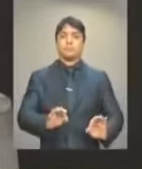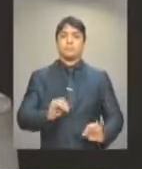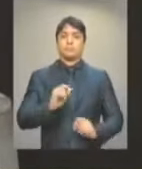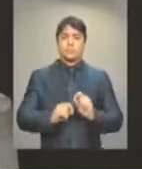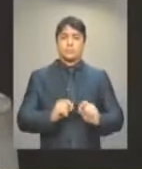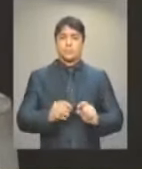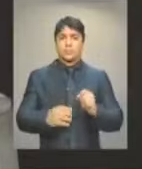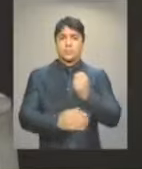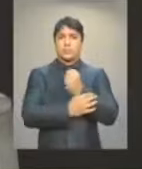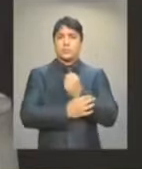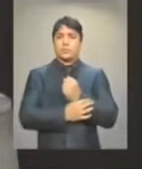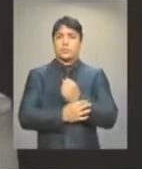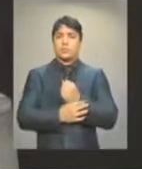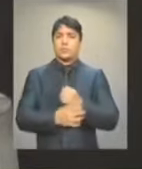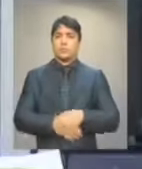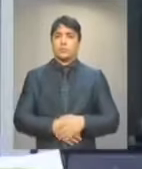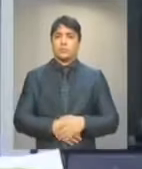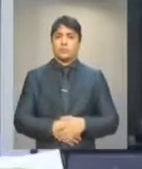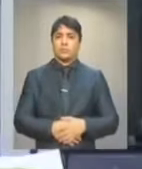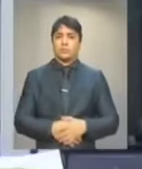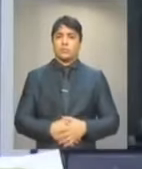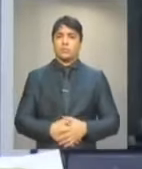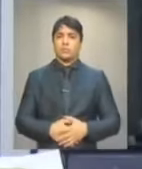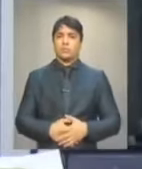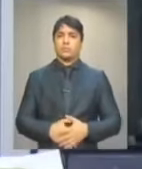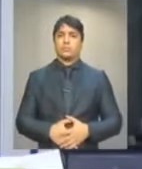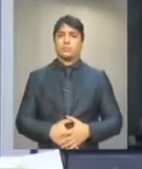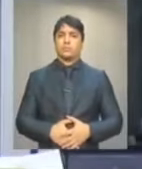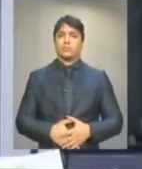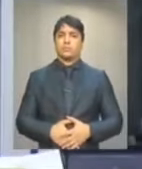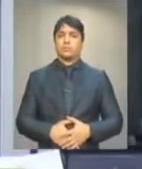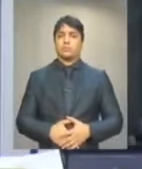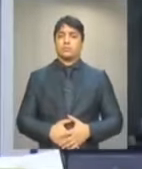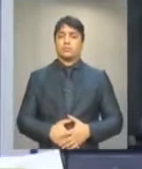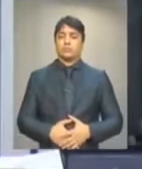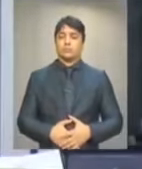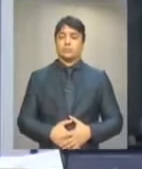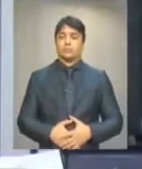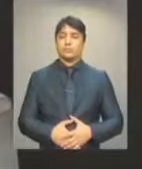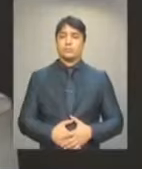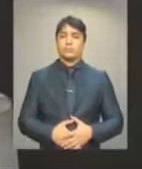que garanta a segurança alimentar. Na mesa, eu lhe concedo mais 3 minutos. Posso concluir.